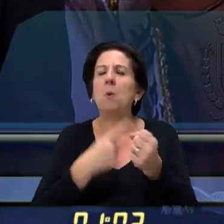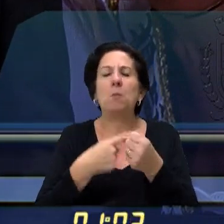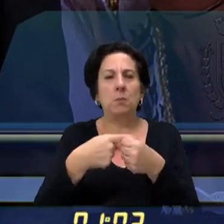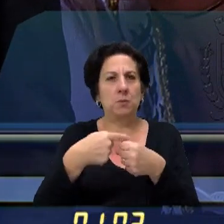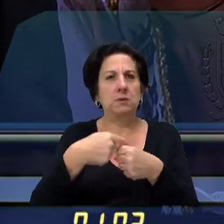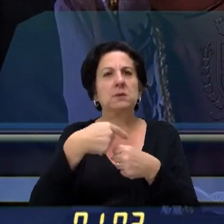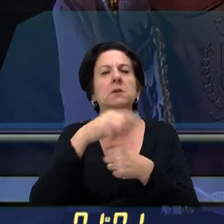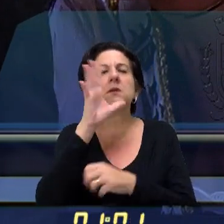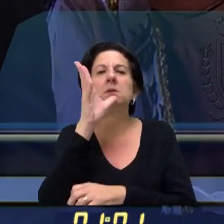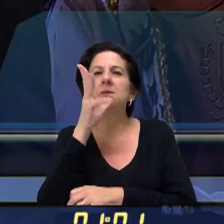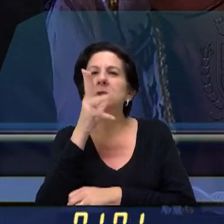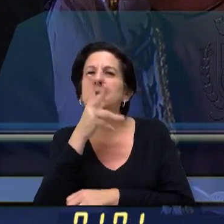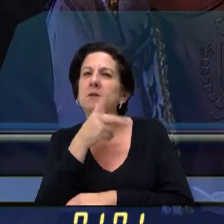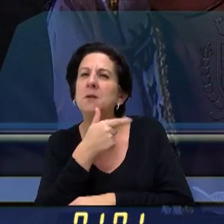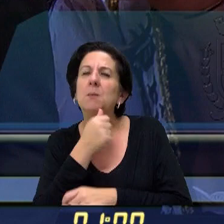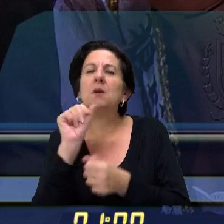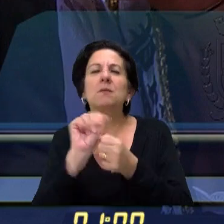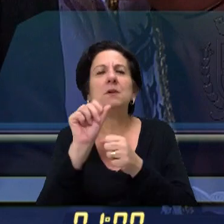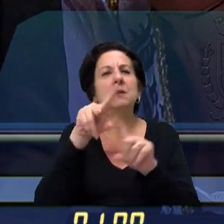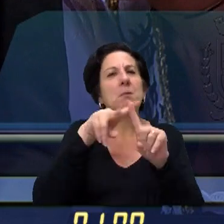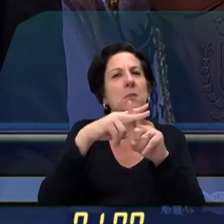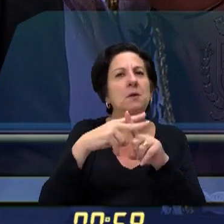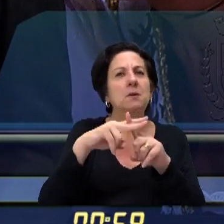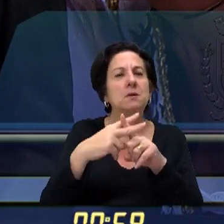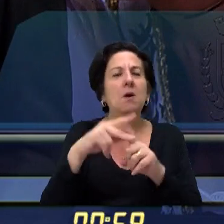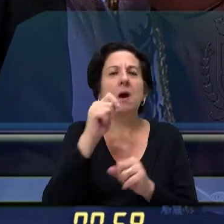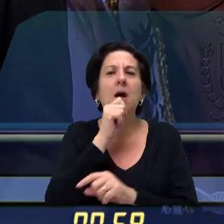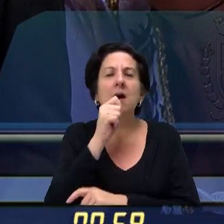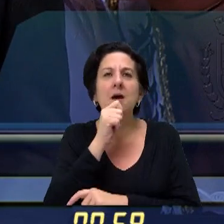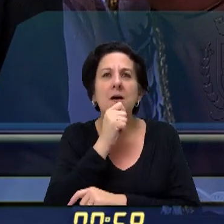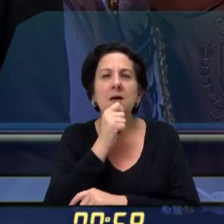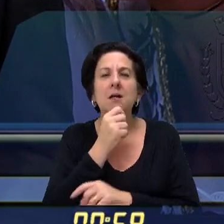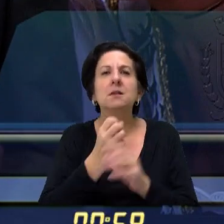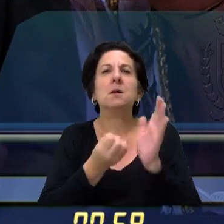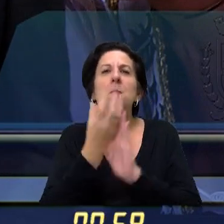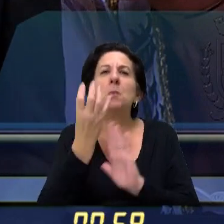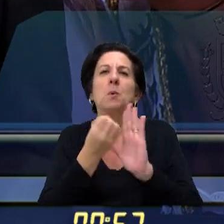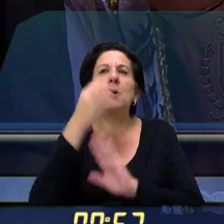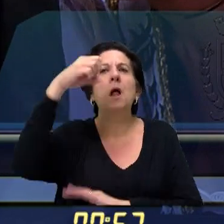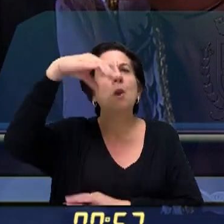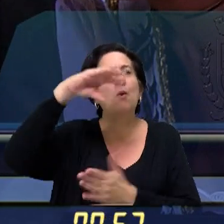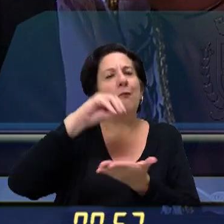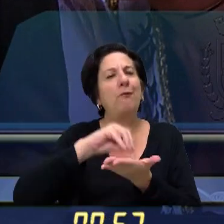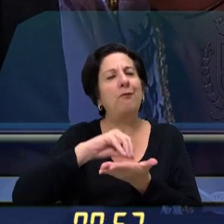está demorando, às vezes, a fazer a manutenção. E ainda, muitas